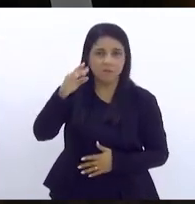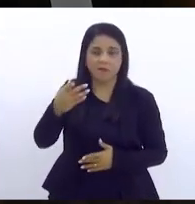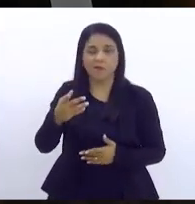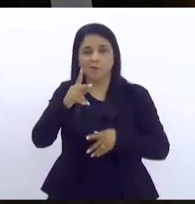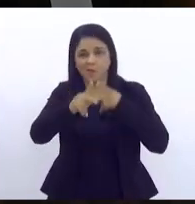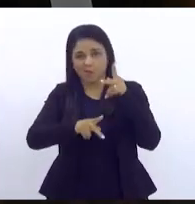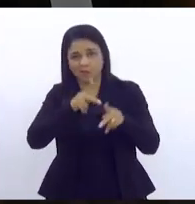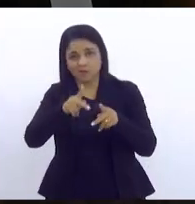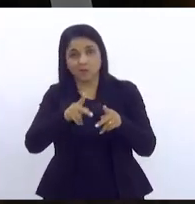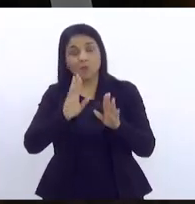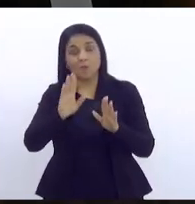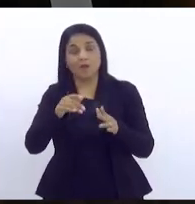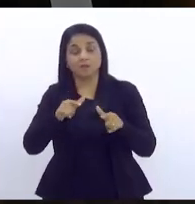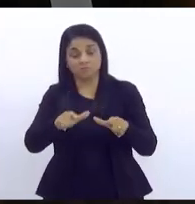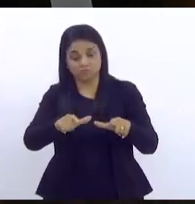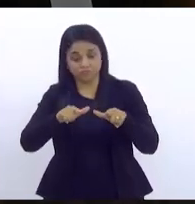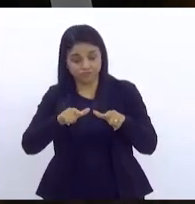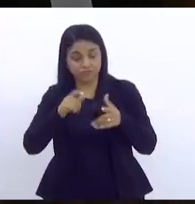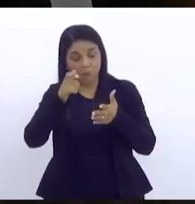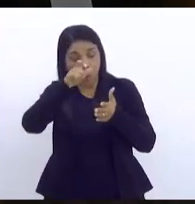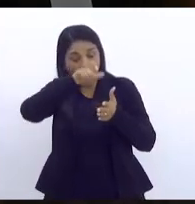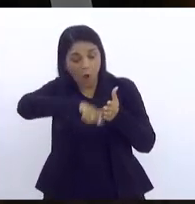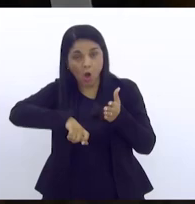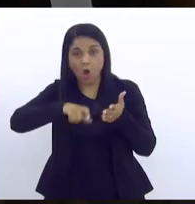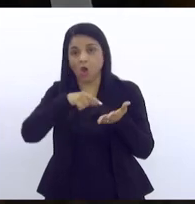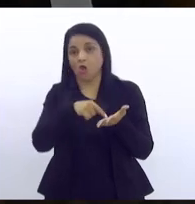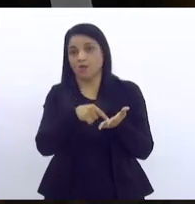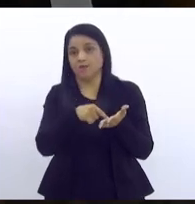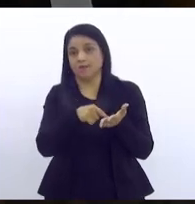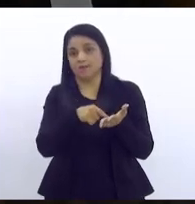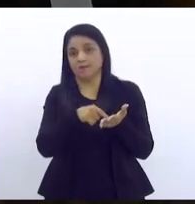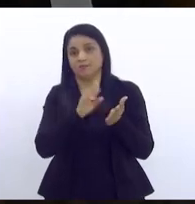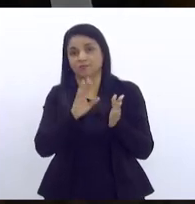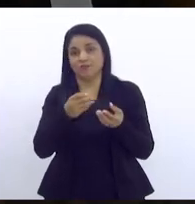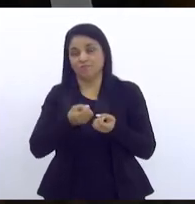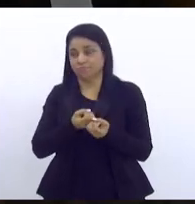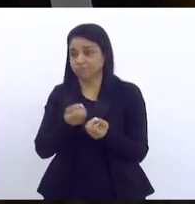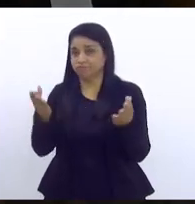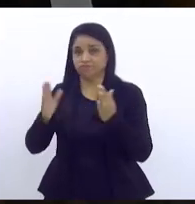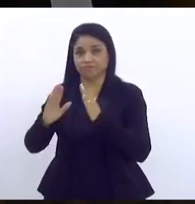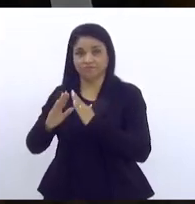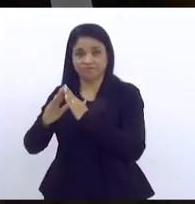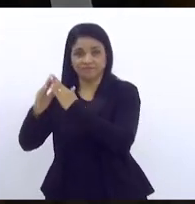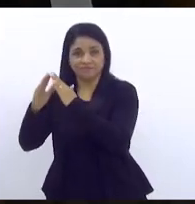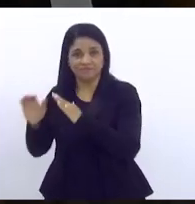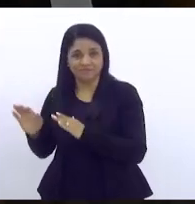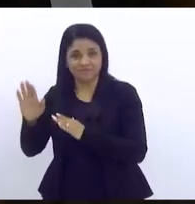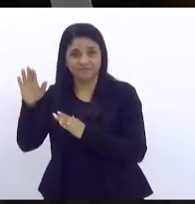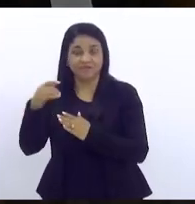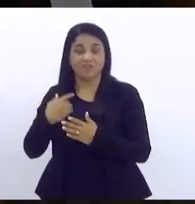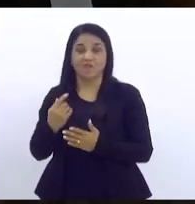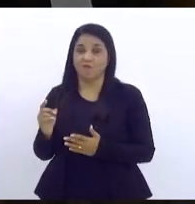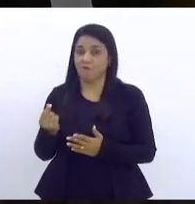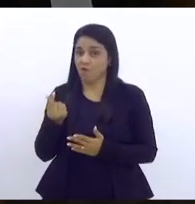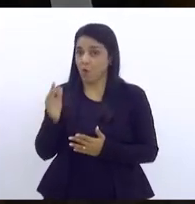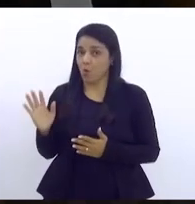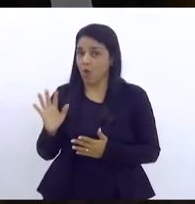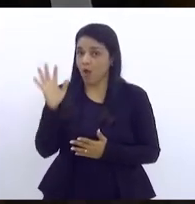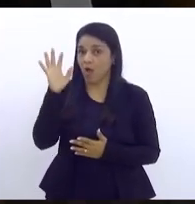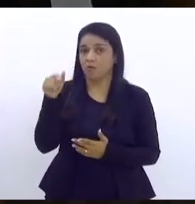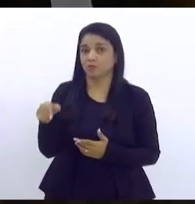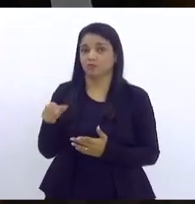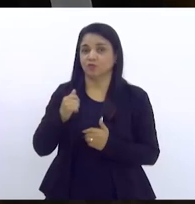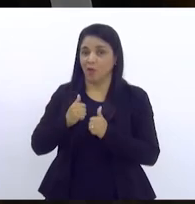contas já chegaram Já chegaram em em boa parte das favelas chegaram inclusive com valores altos como a gente